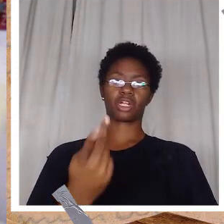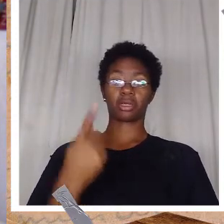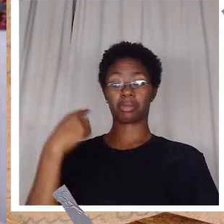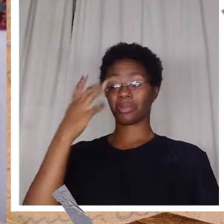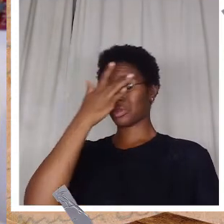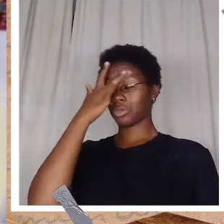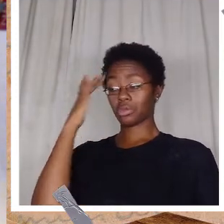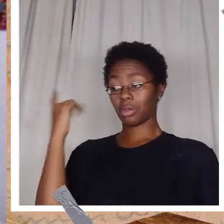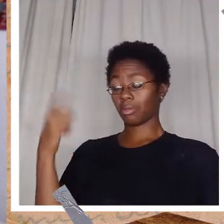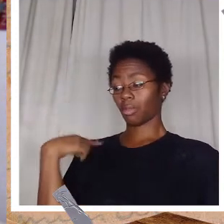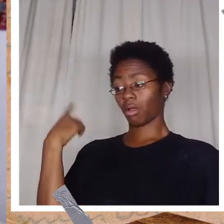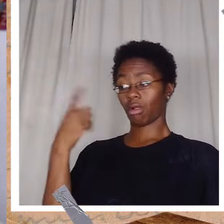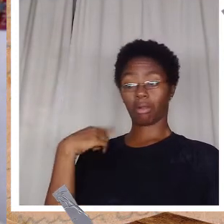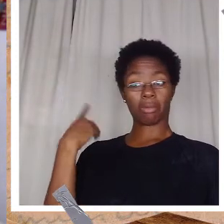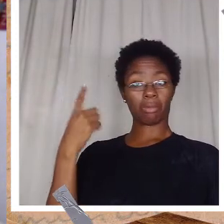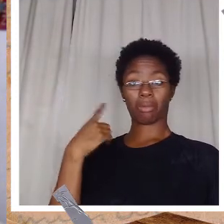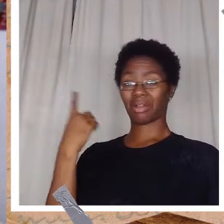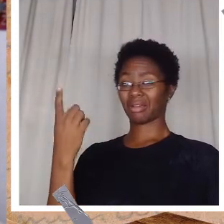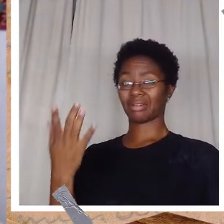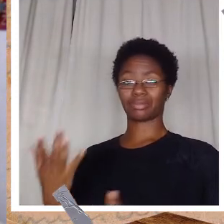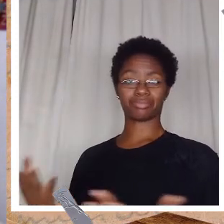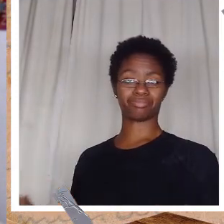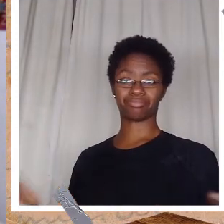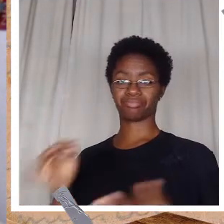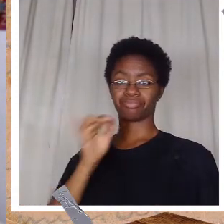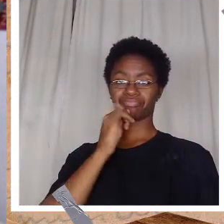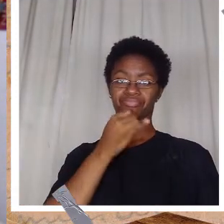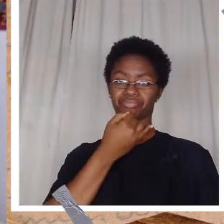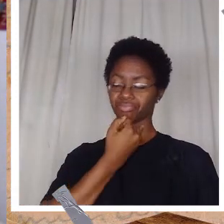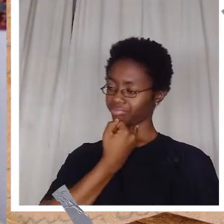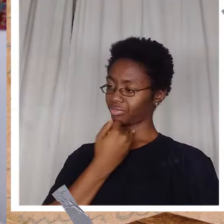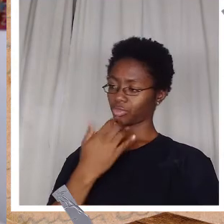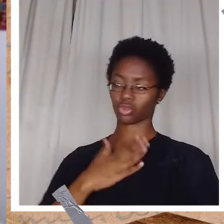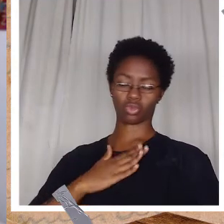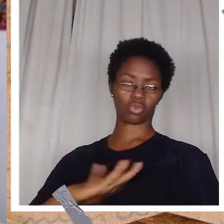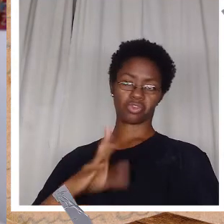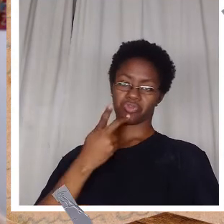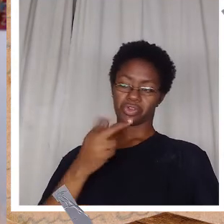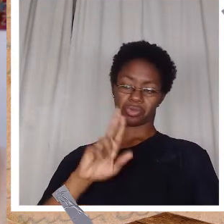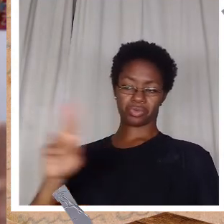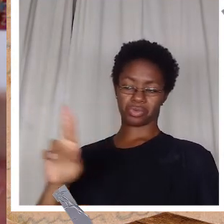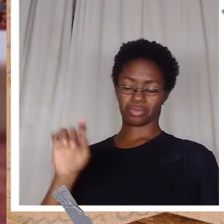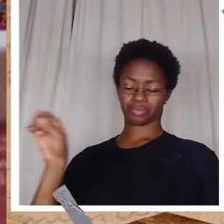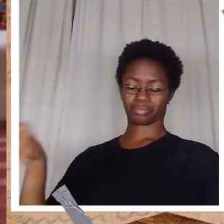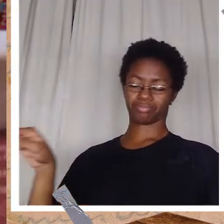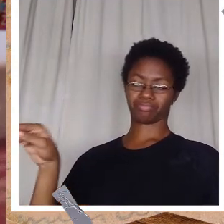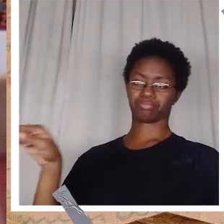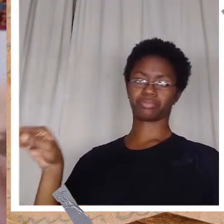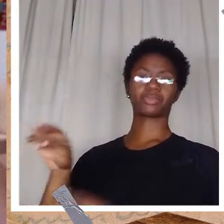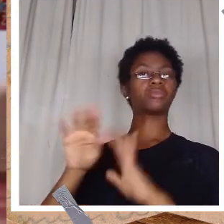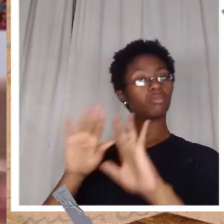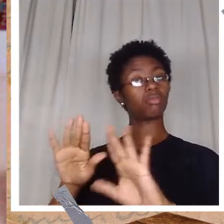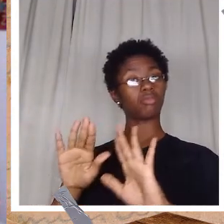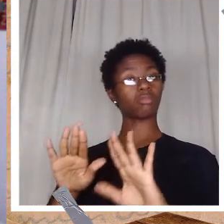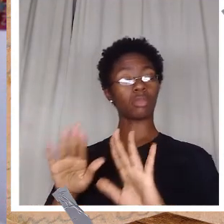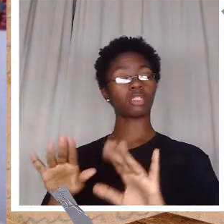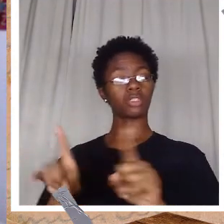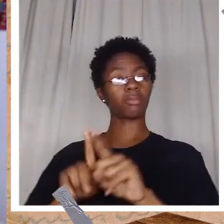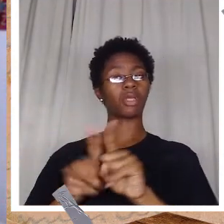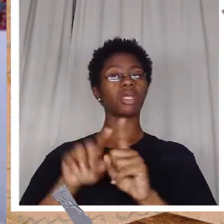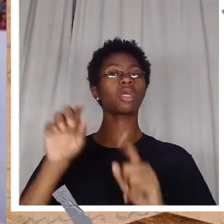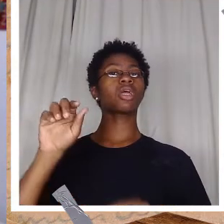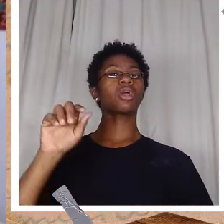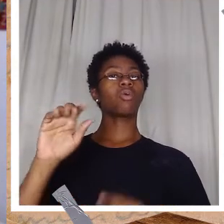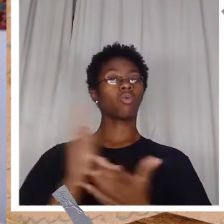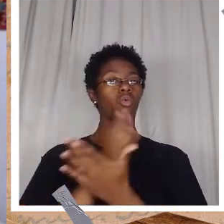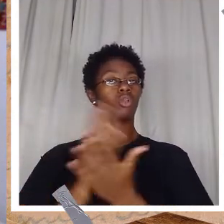insana, lamentavelmente, aquele cara que eu não gosto nem de falar o nome dele, e uma antologia pessoal. Esses